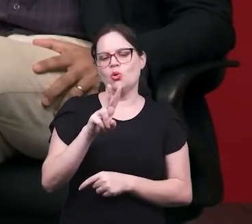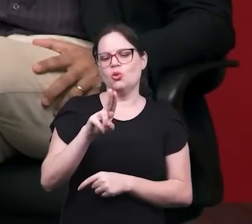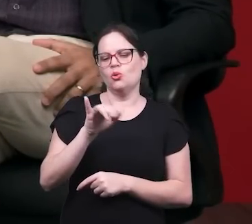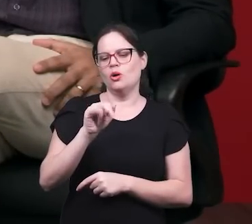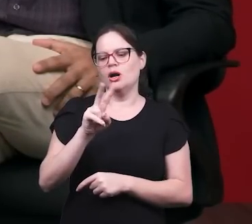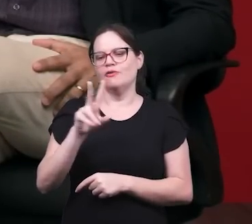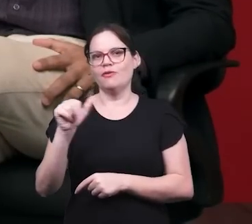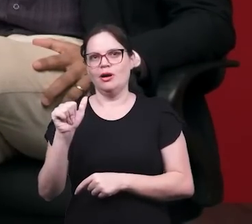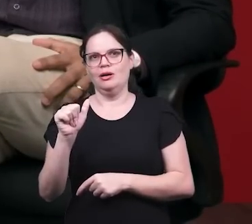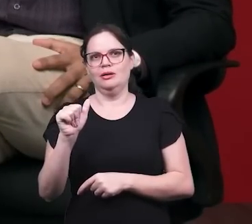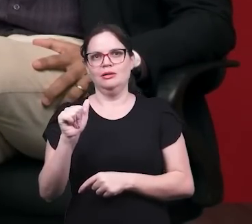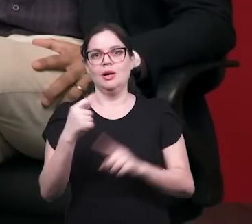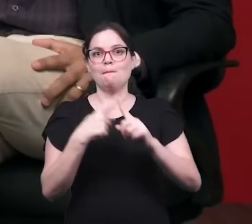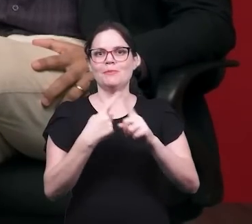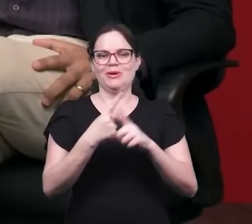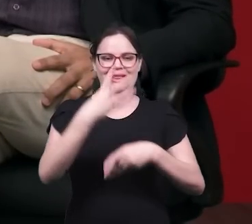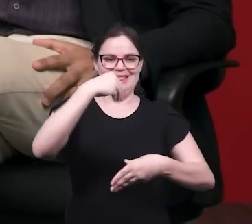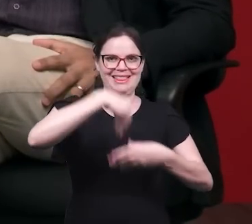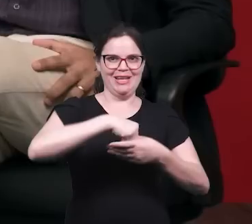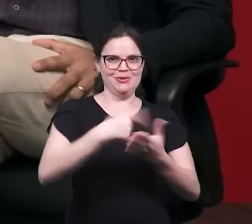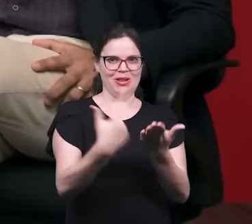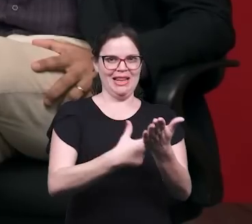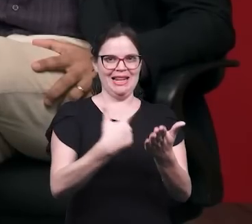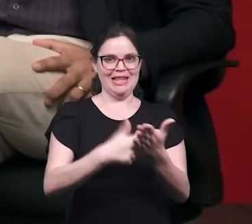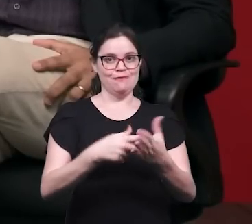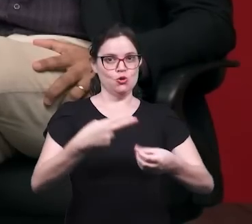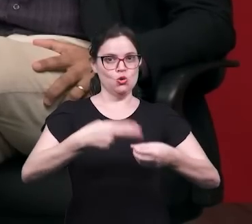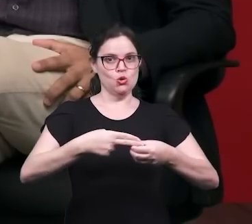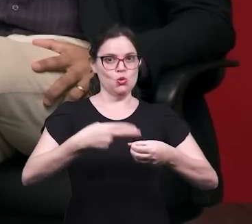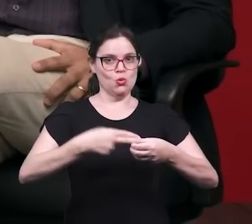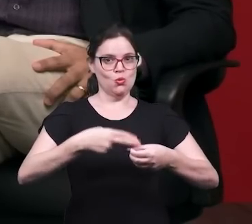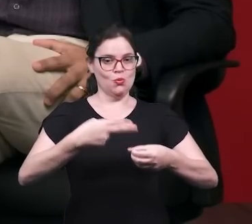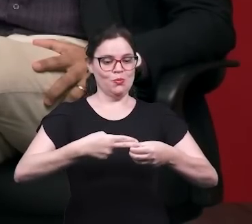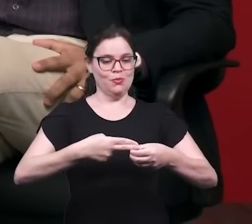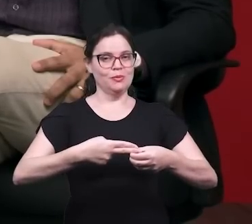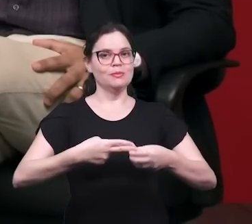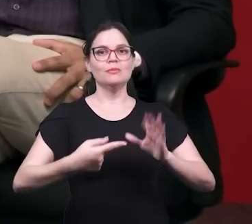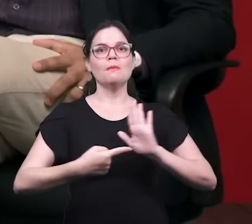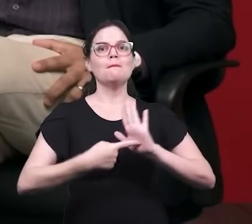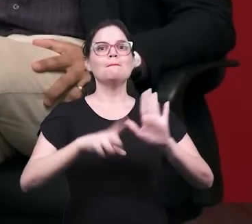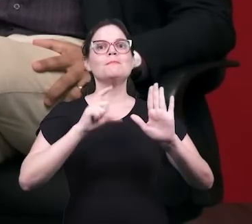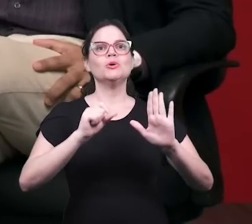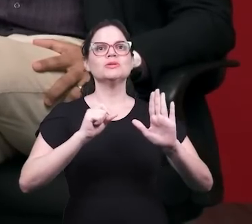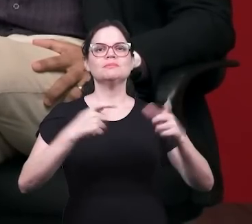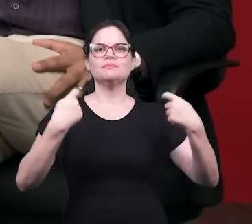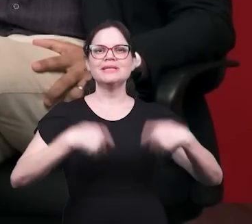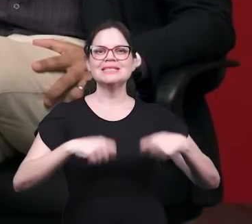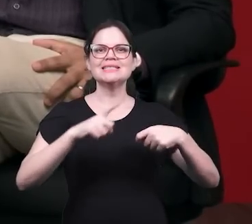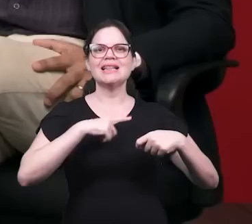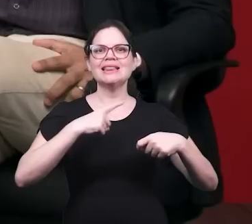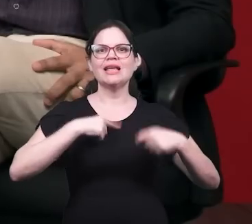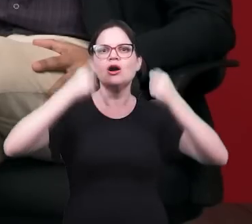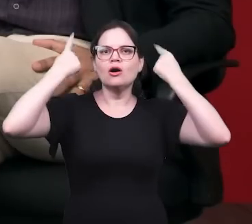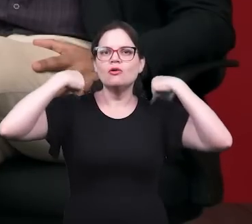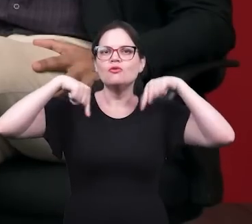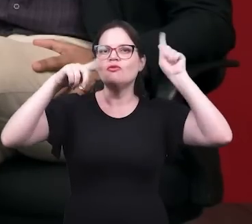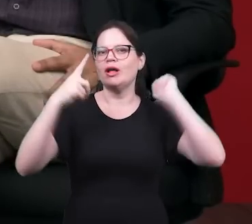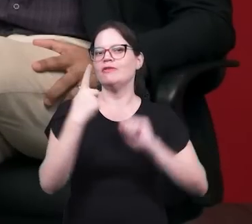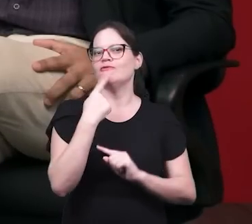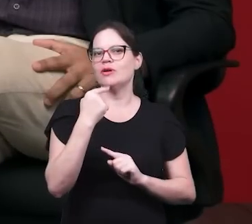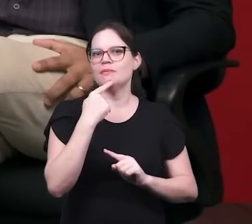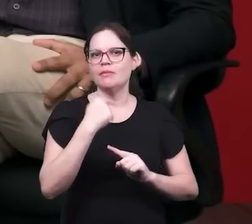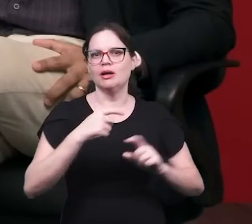ruiva. E é porque lá em Números cita que uma novilha ruiva foi sacrificada, foi usada num